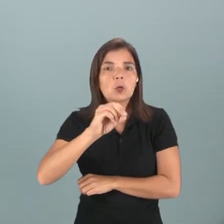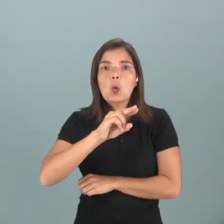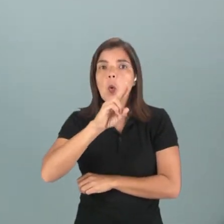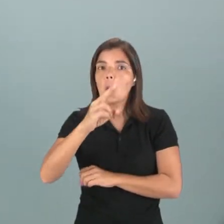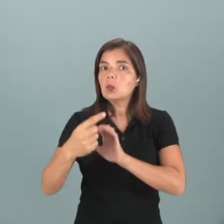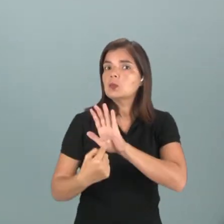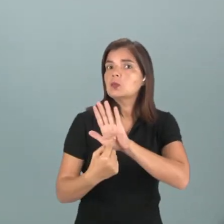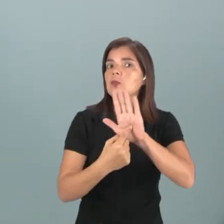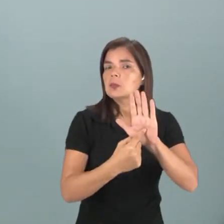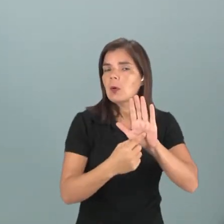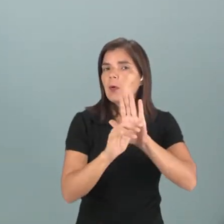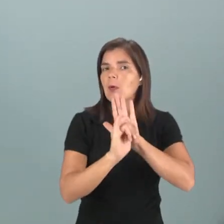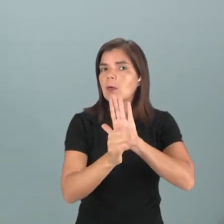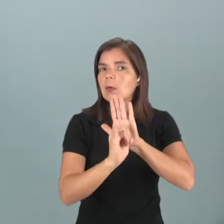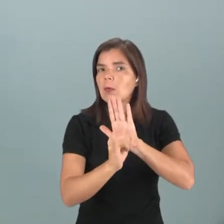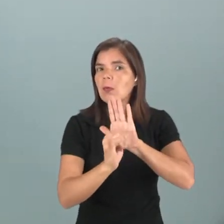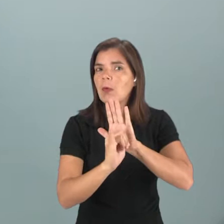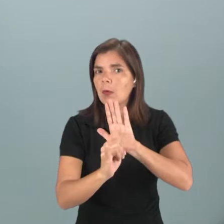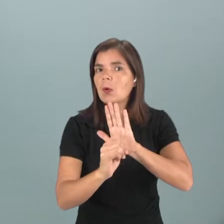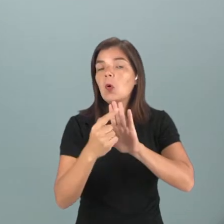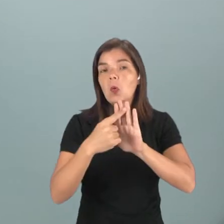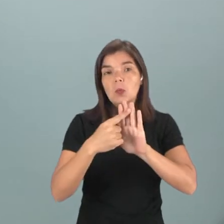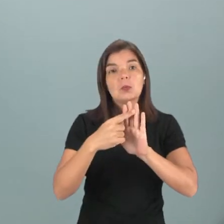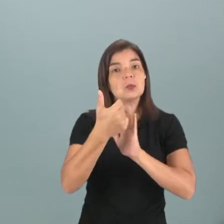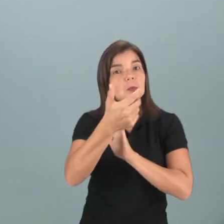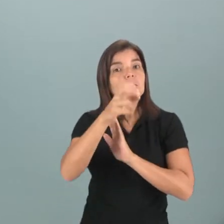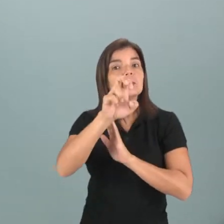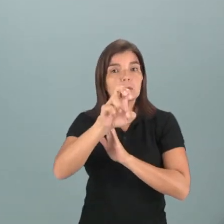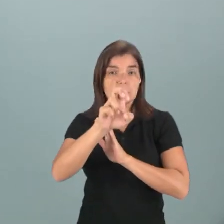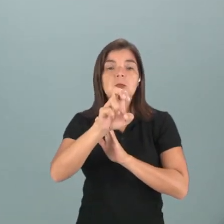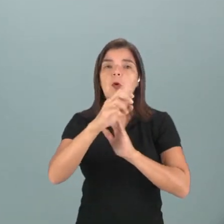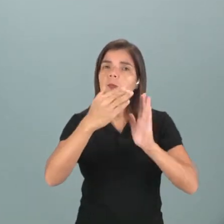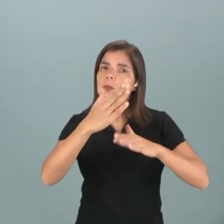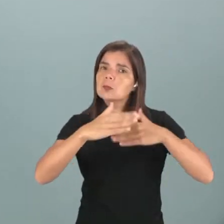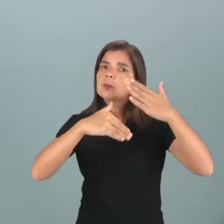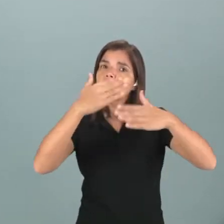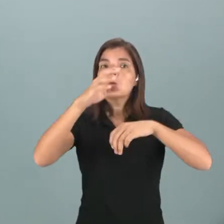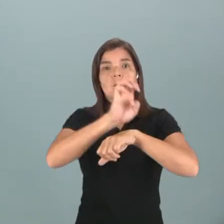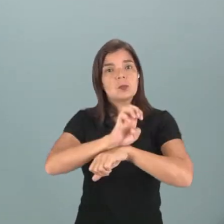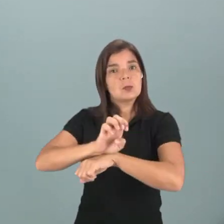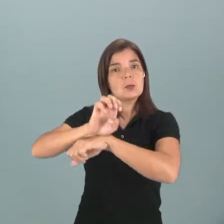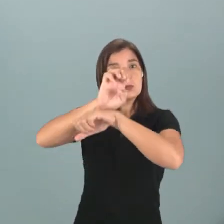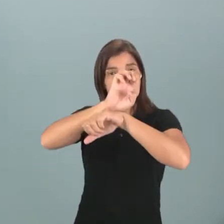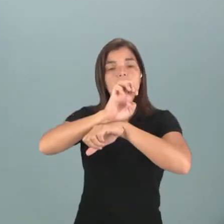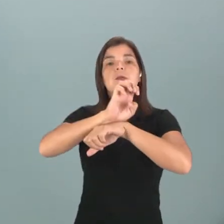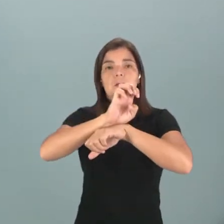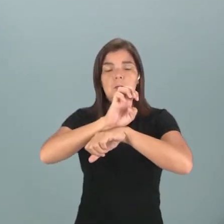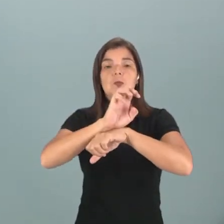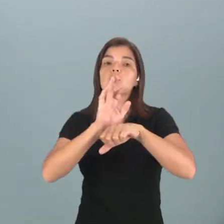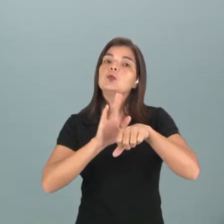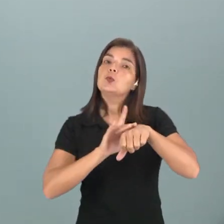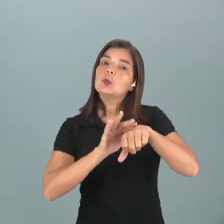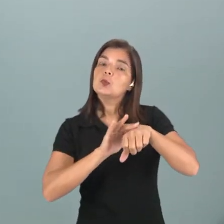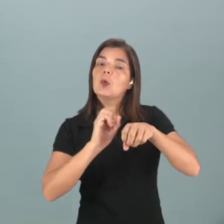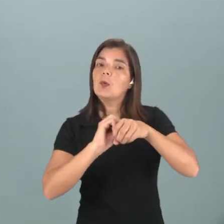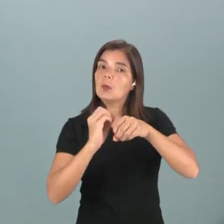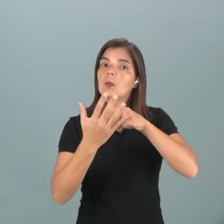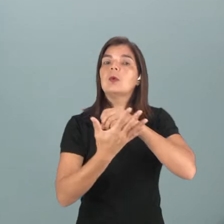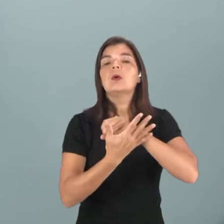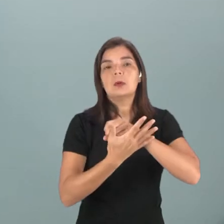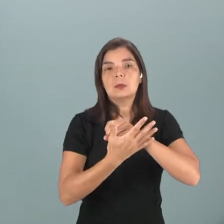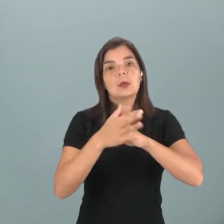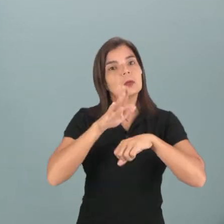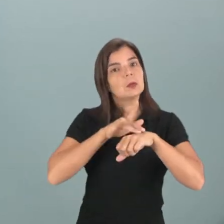te apresentar, te informar os 15 lugares que mais cresce casos de Covid,